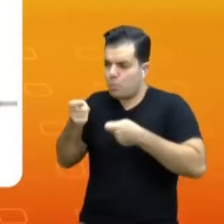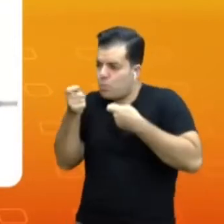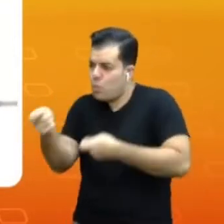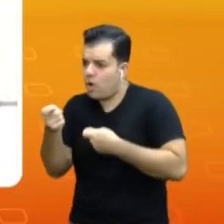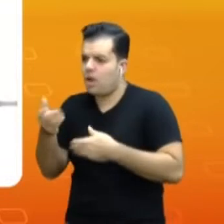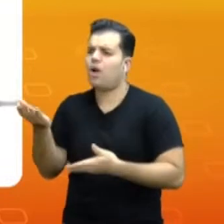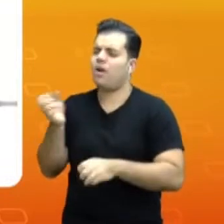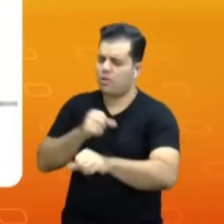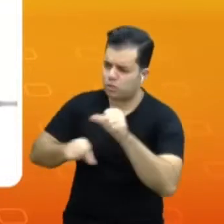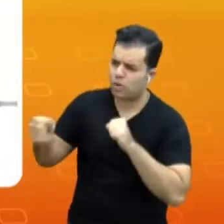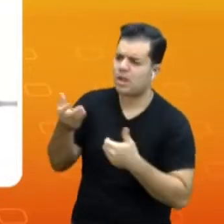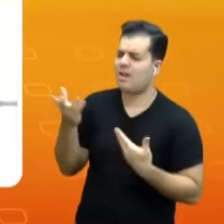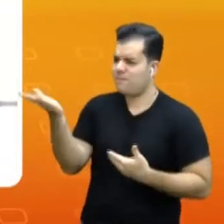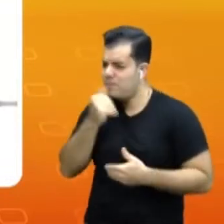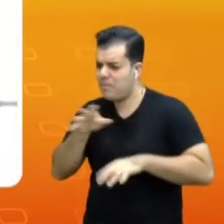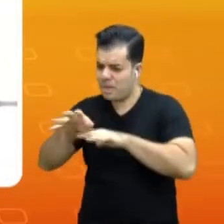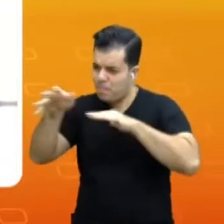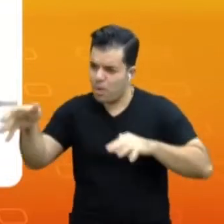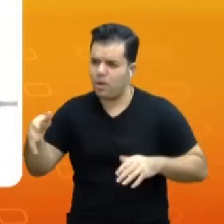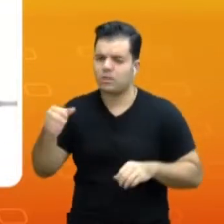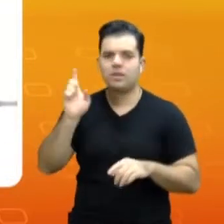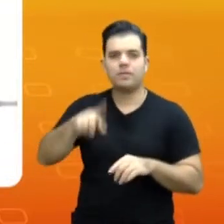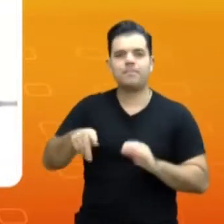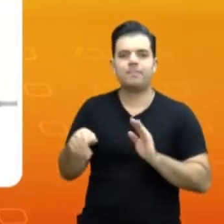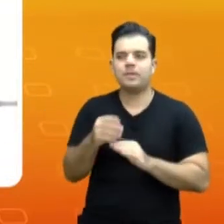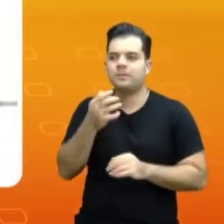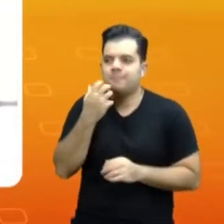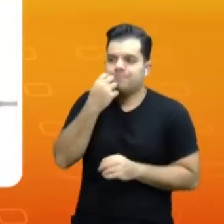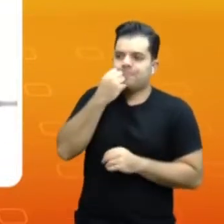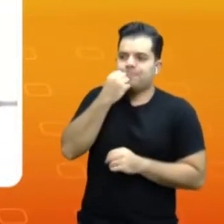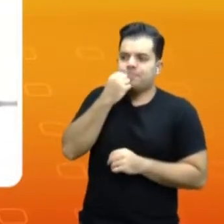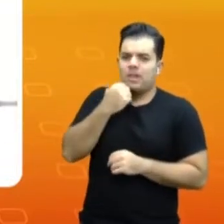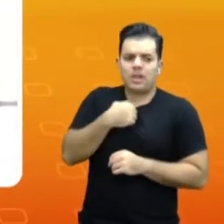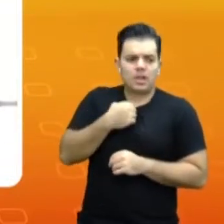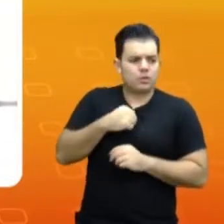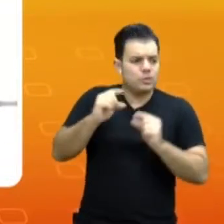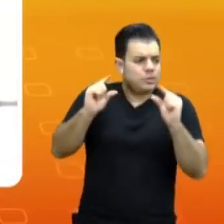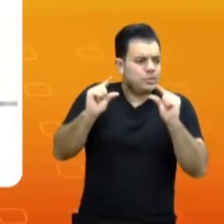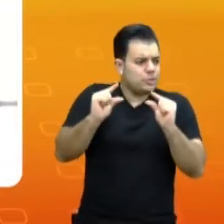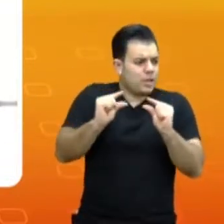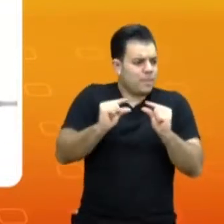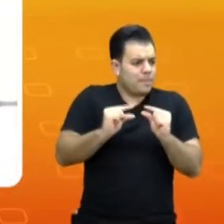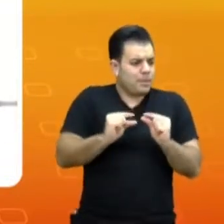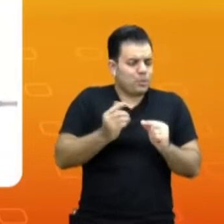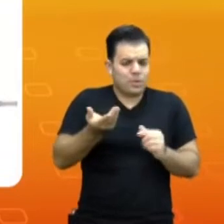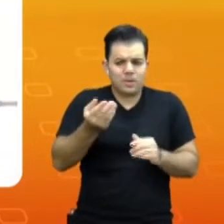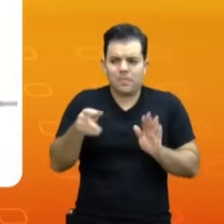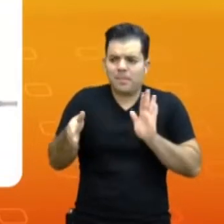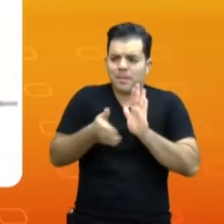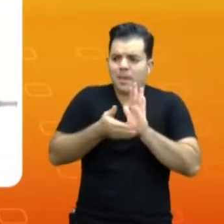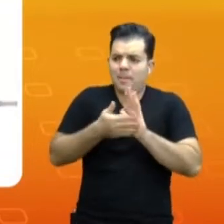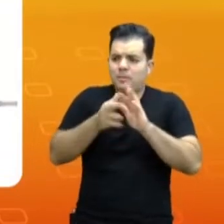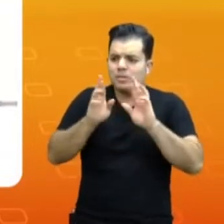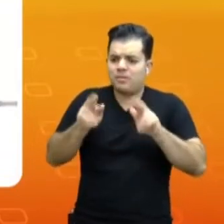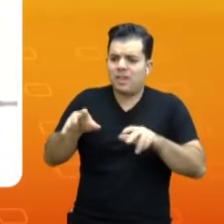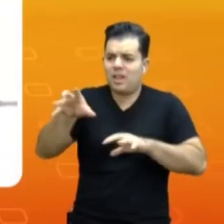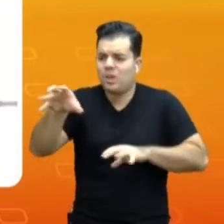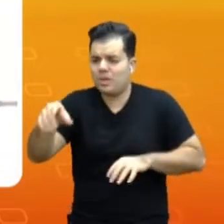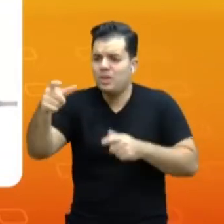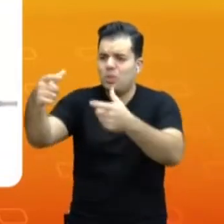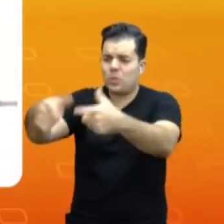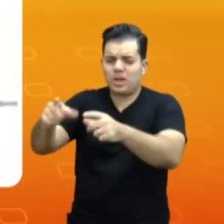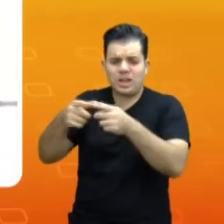precisa estar constantemente provocar, sem o receio de falar, não, mas eu estou diminuindo o nosso papel no local,